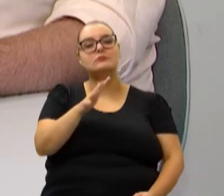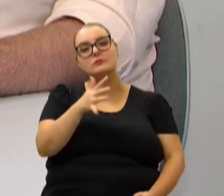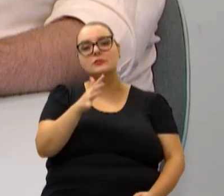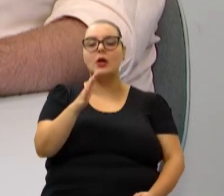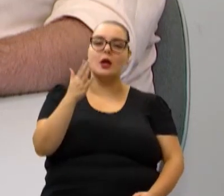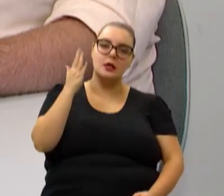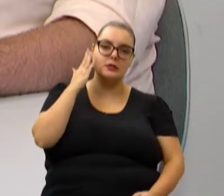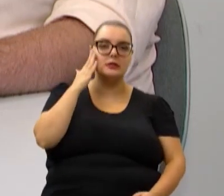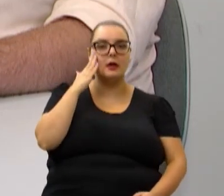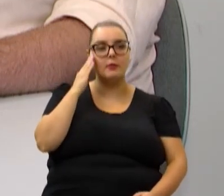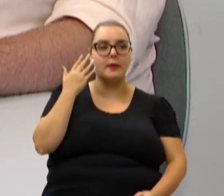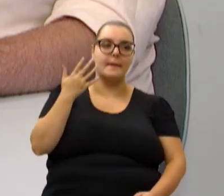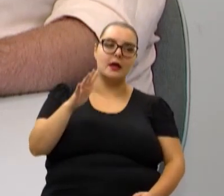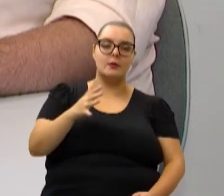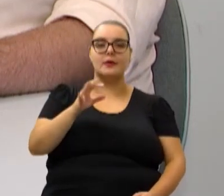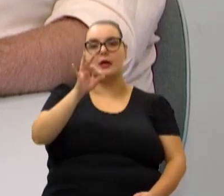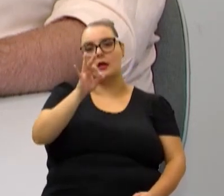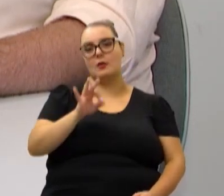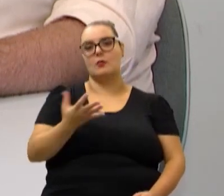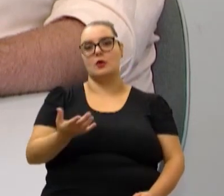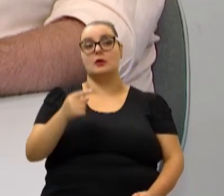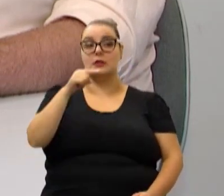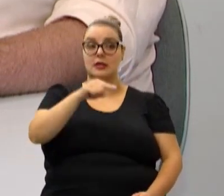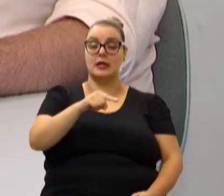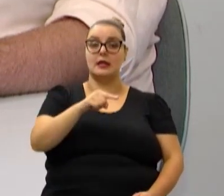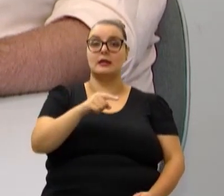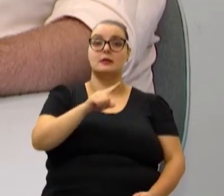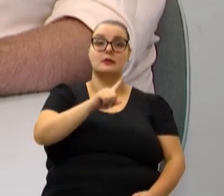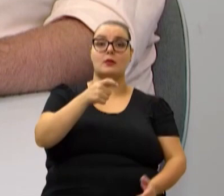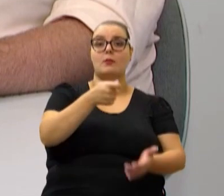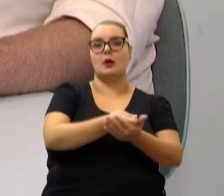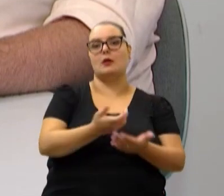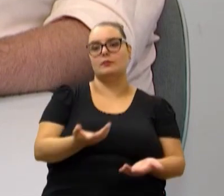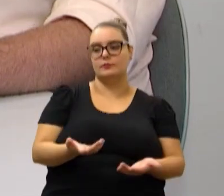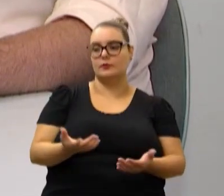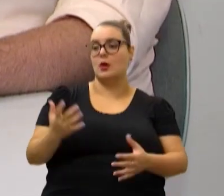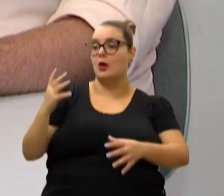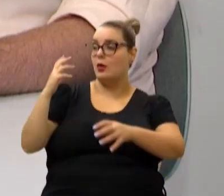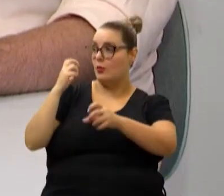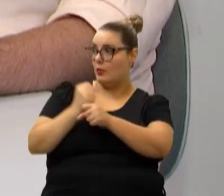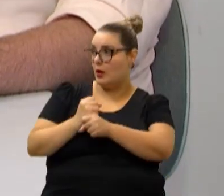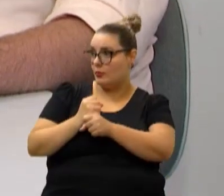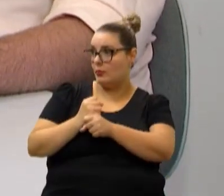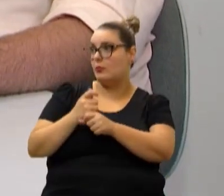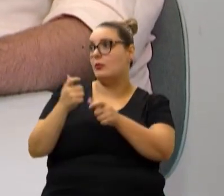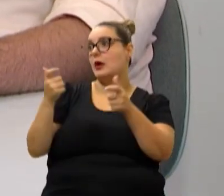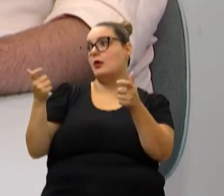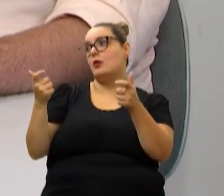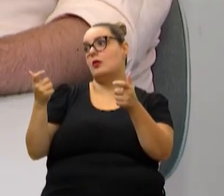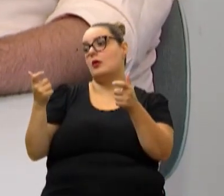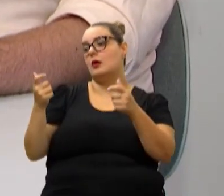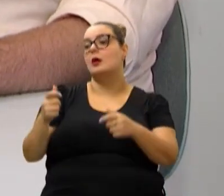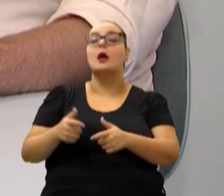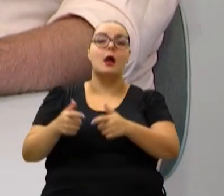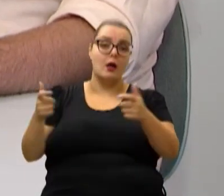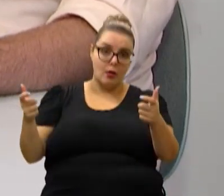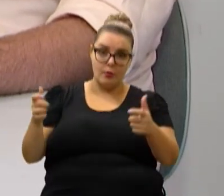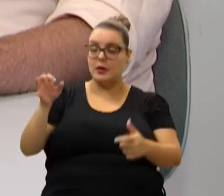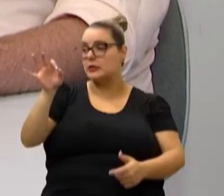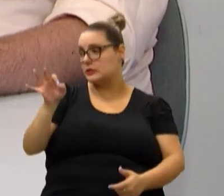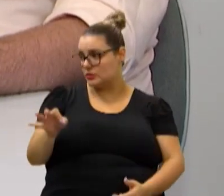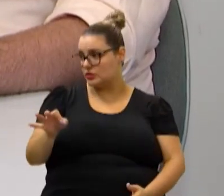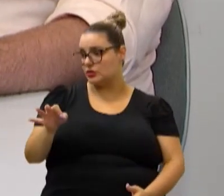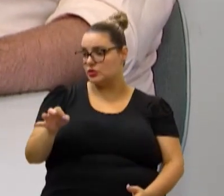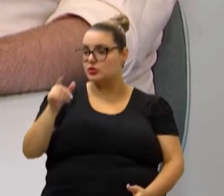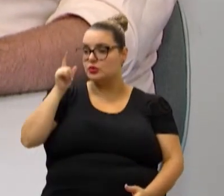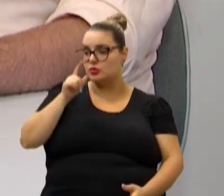fazer prever mais ou menos qual é a chance daquela pessoa de ser inadimplente ou não. Uma pontuação maior aumenta